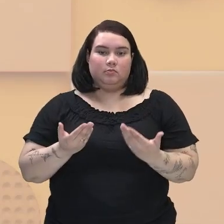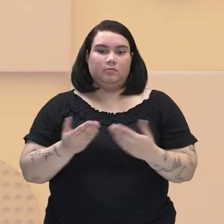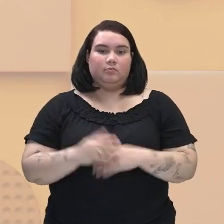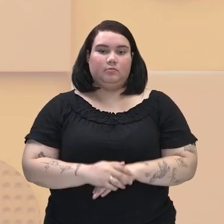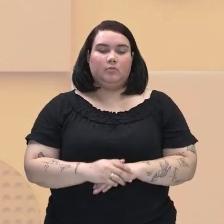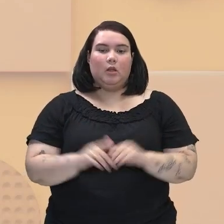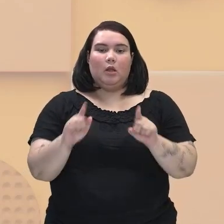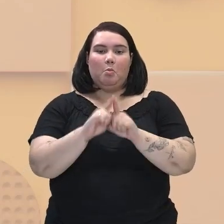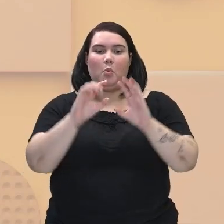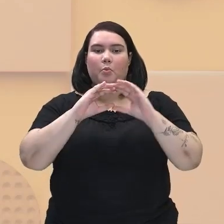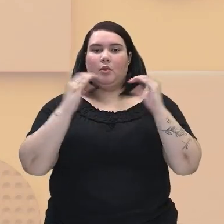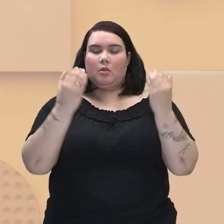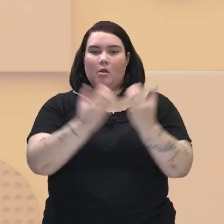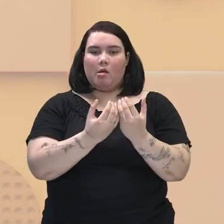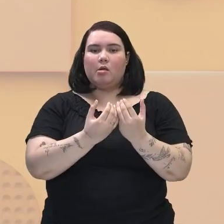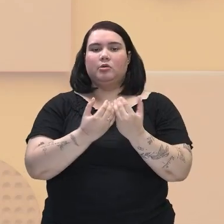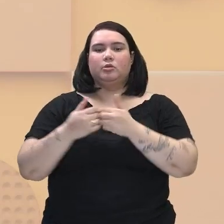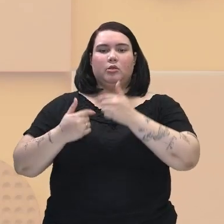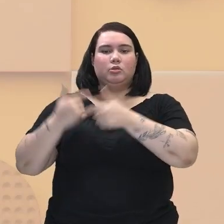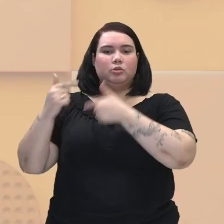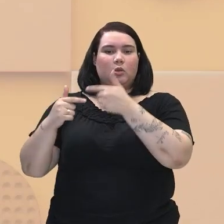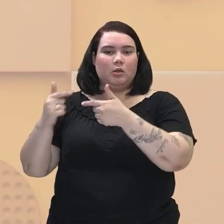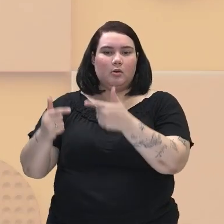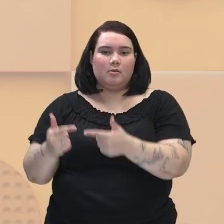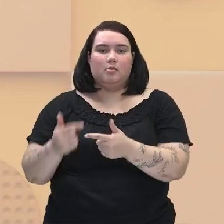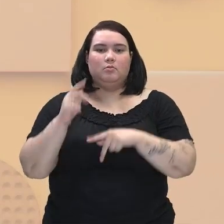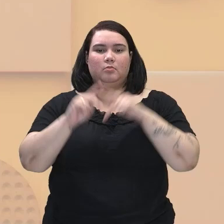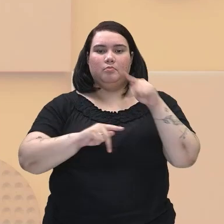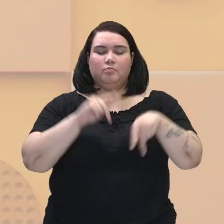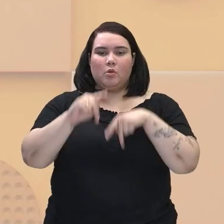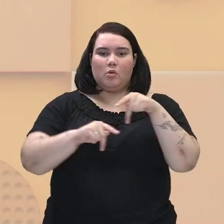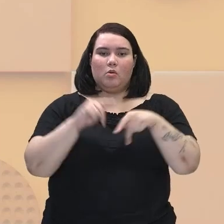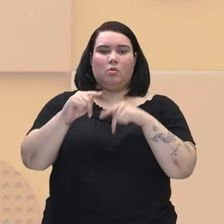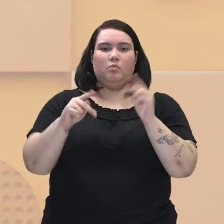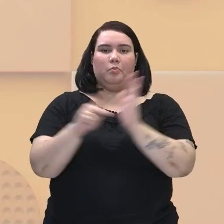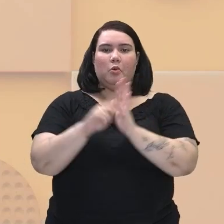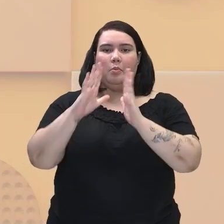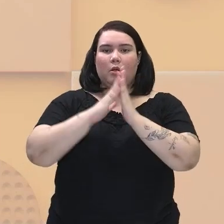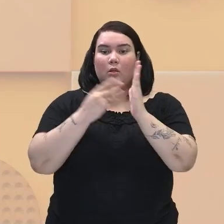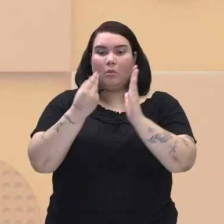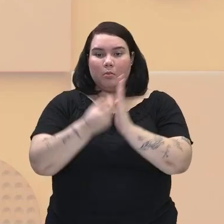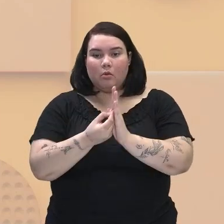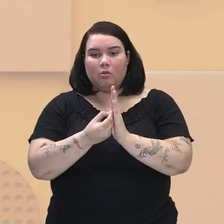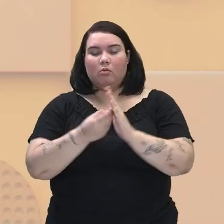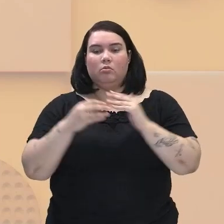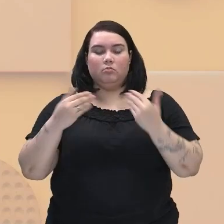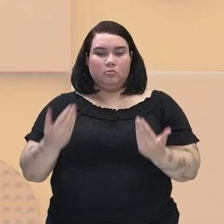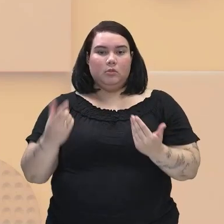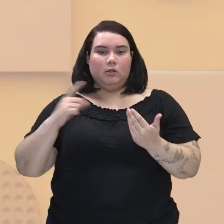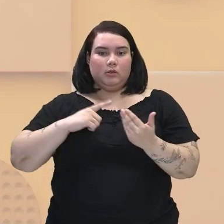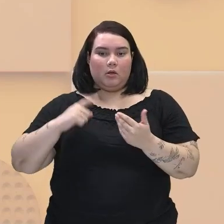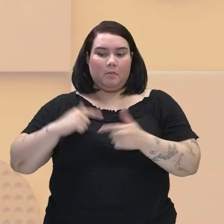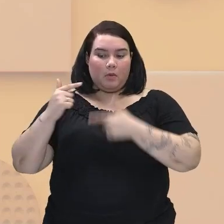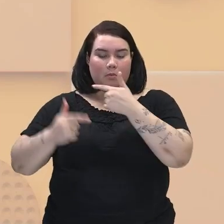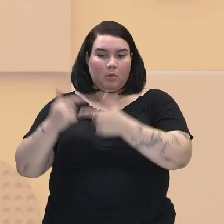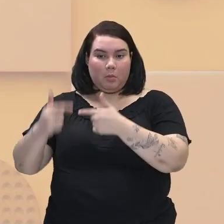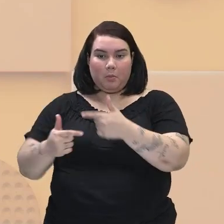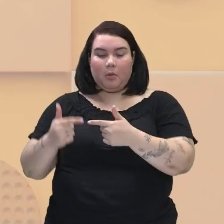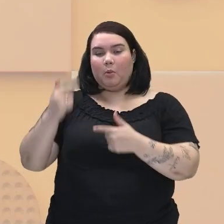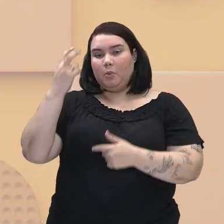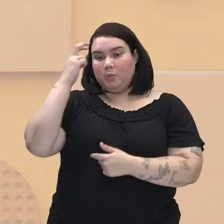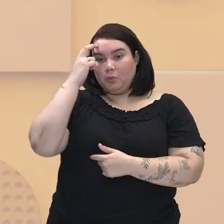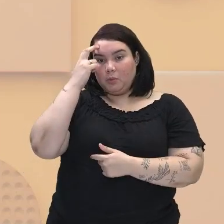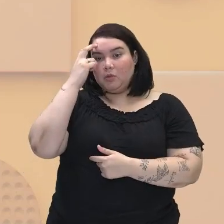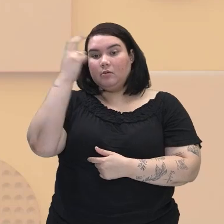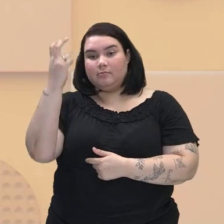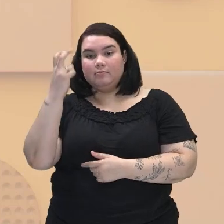comunidades tradicionais, povos, né, remanescentes de quilombolas, passam à frente sua cultura